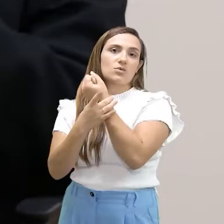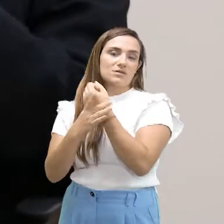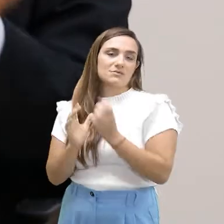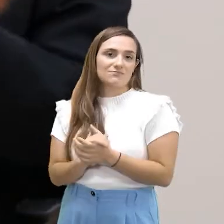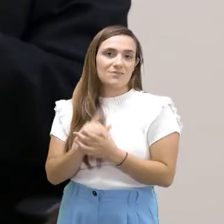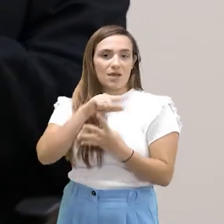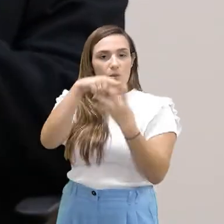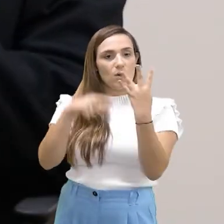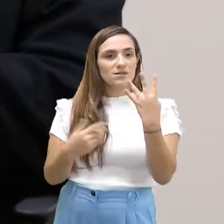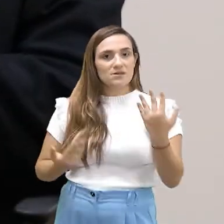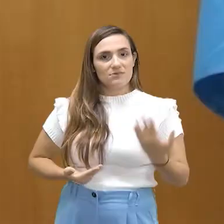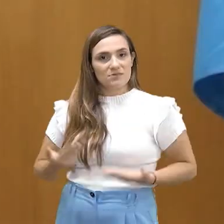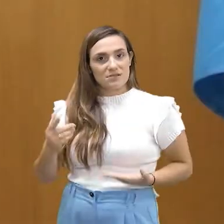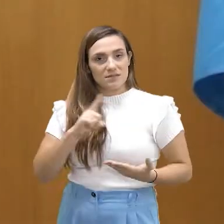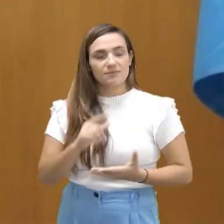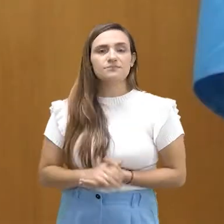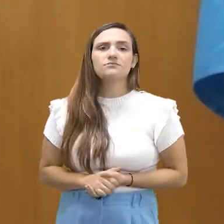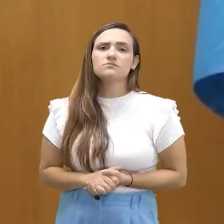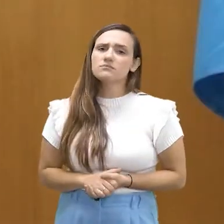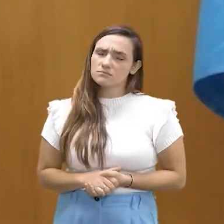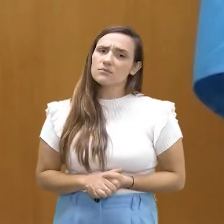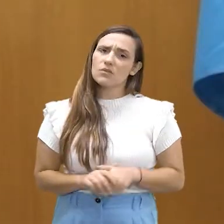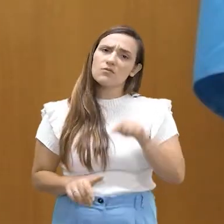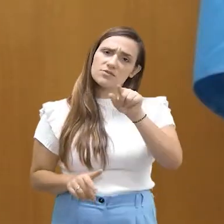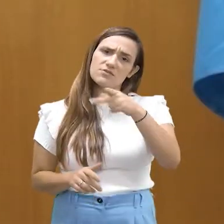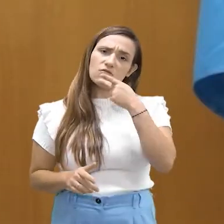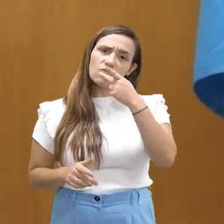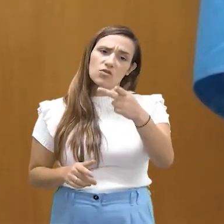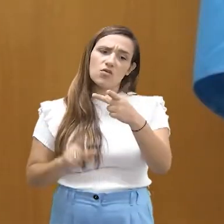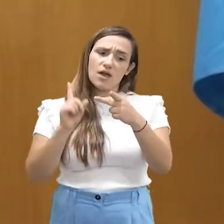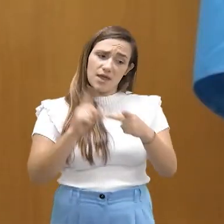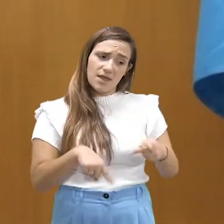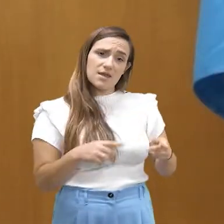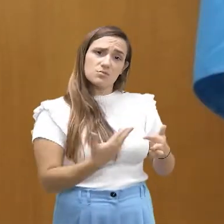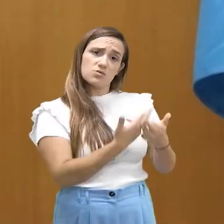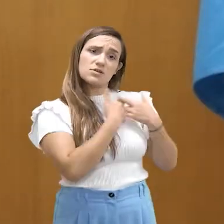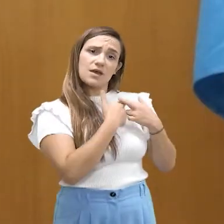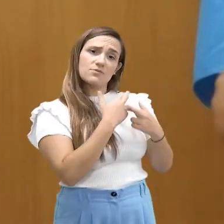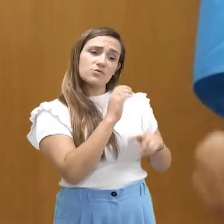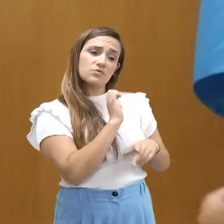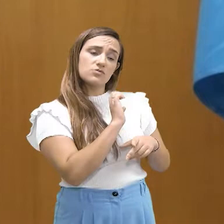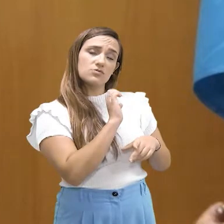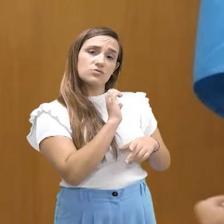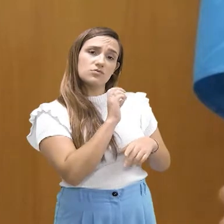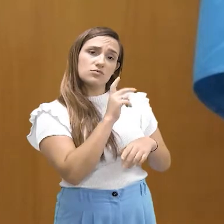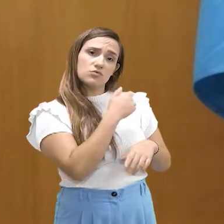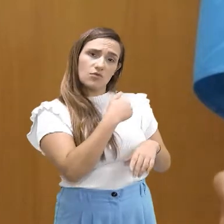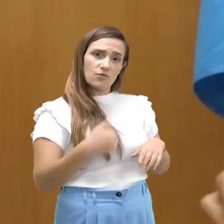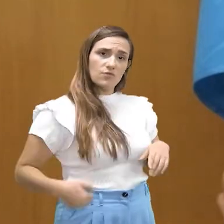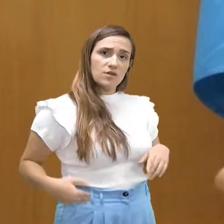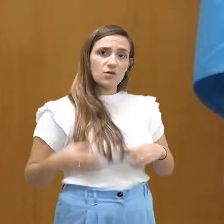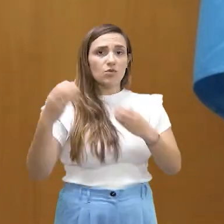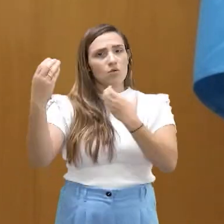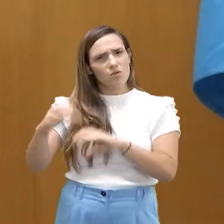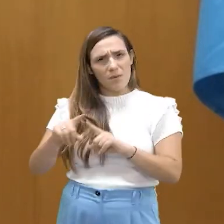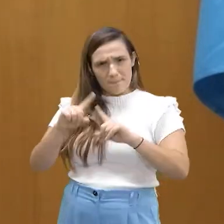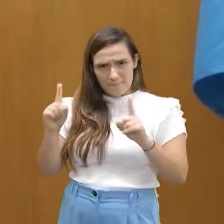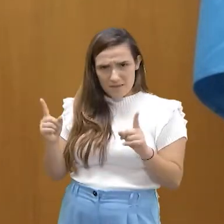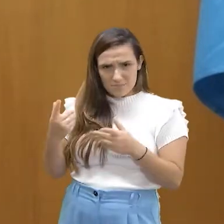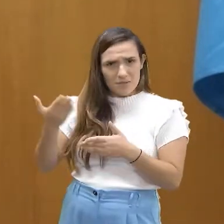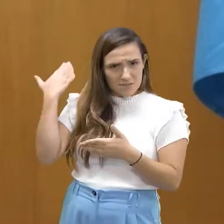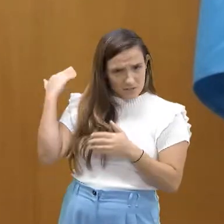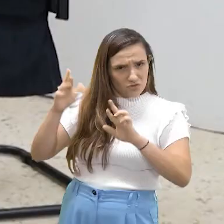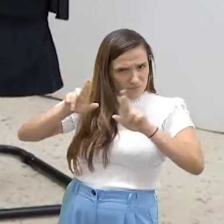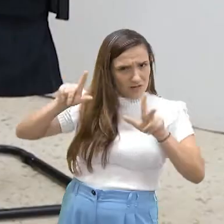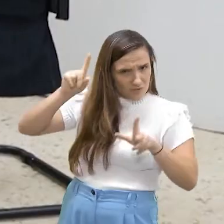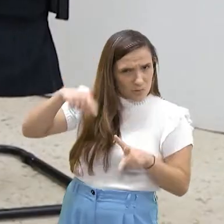disposição do usuário. O senhor falou aqui que é um serviço do Estado por meio de concurso, mas nem sempre foi